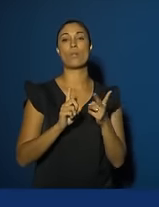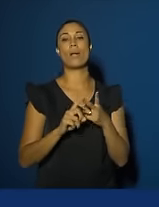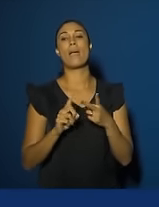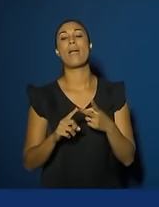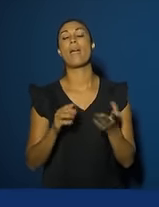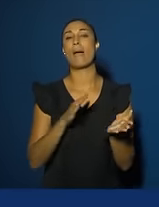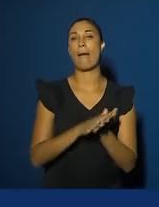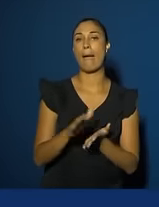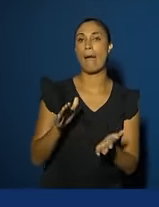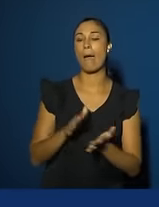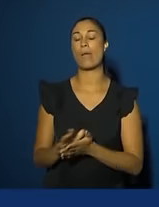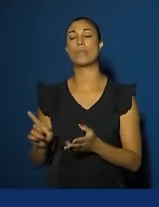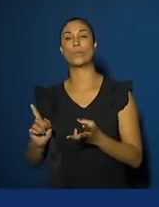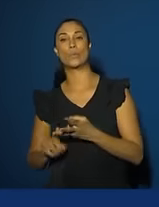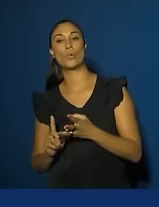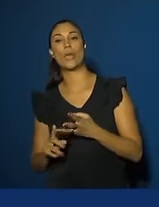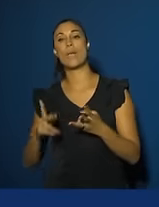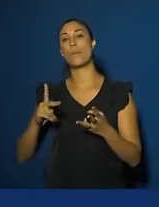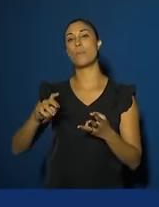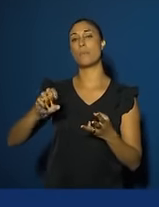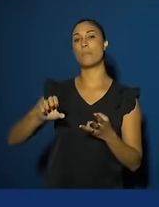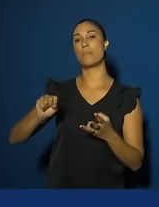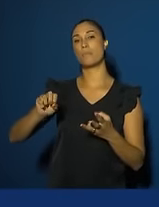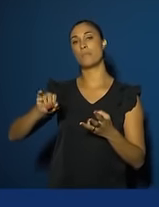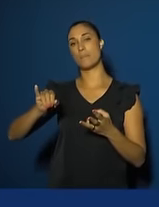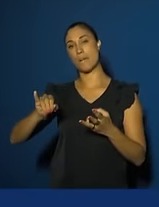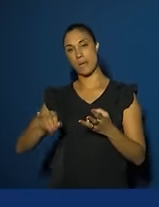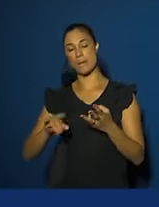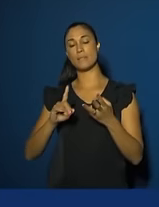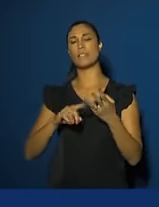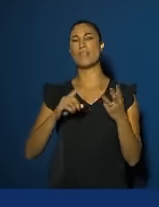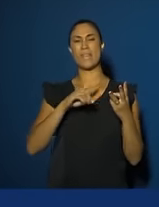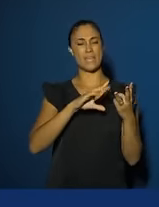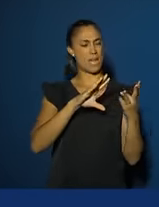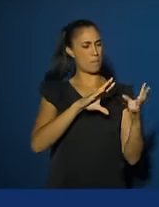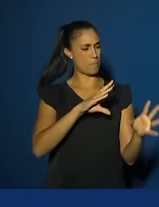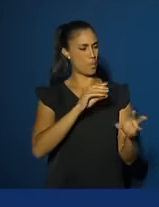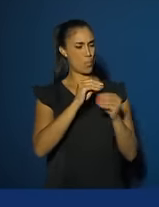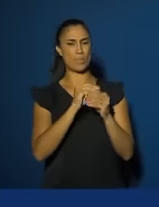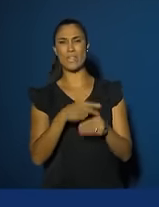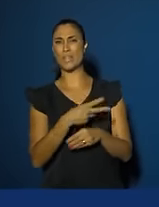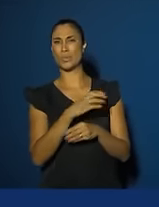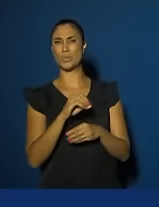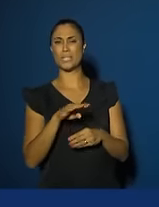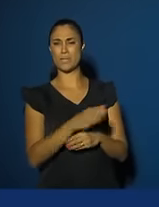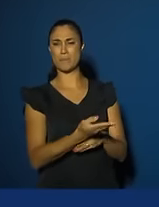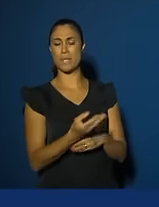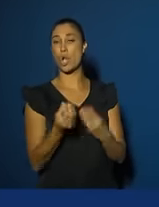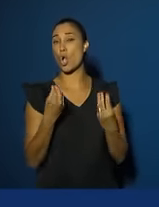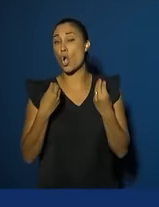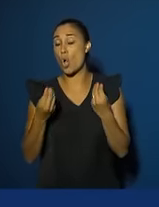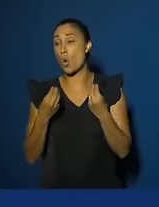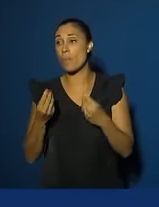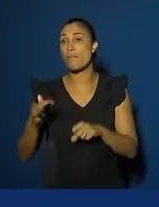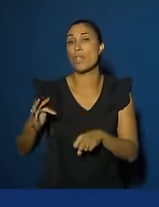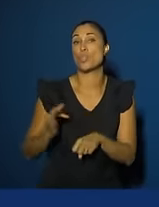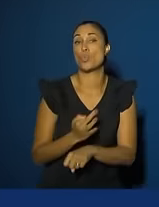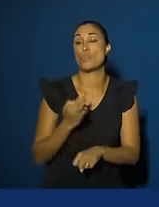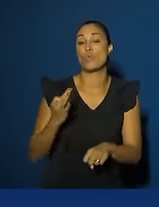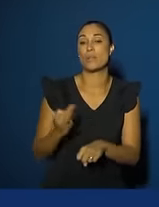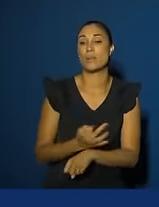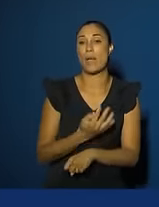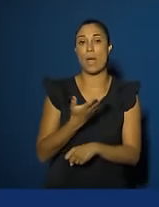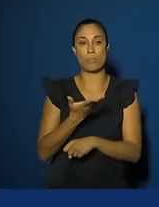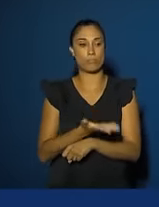custeio é o pers Você Vai somando isso tudo dá 100 B 200 B como é que alguém vai suportar um